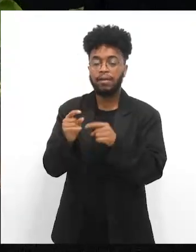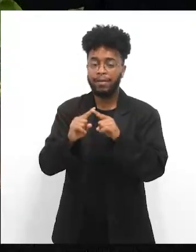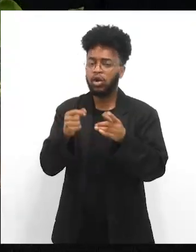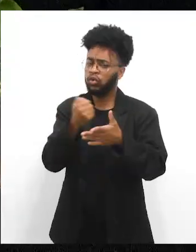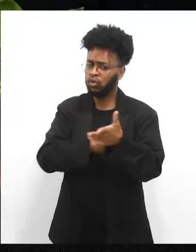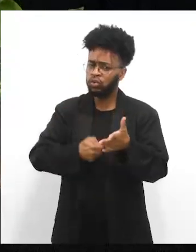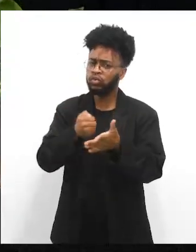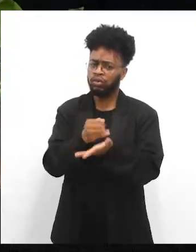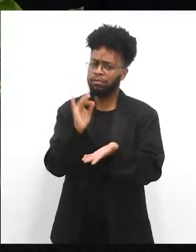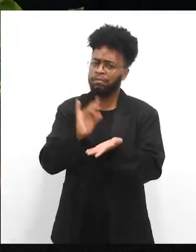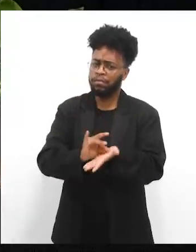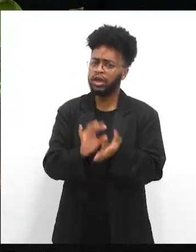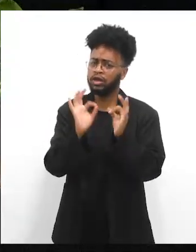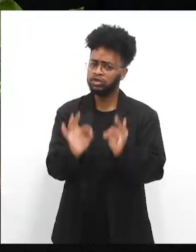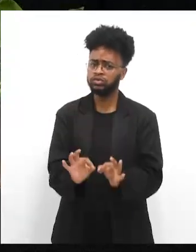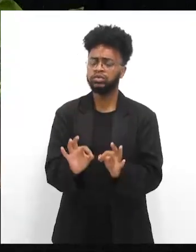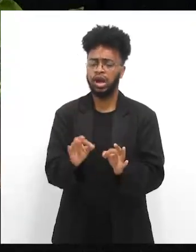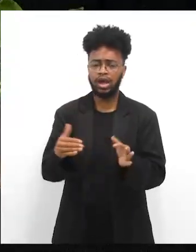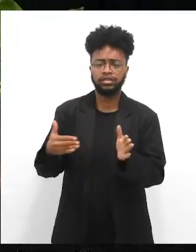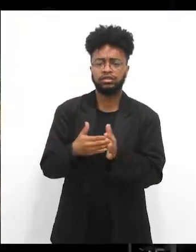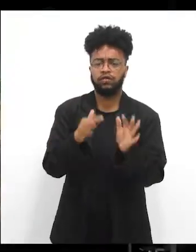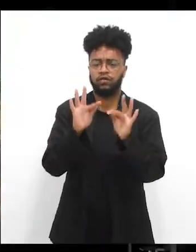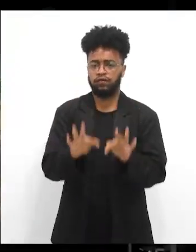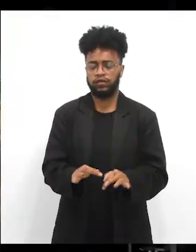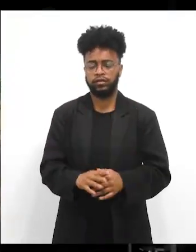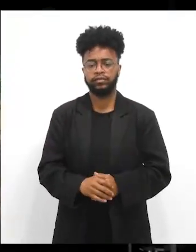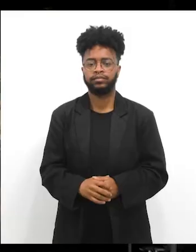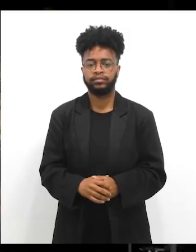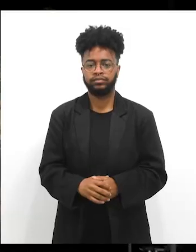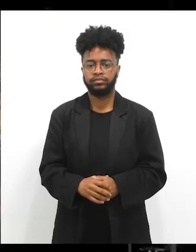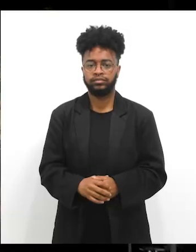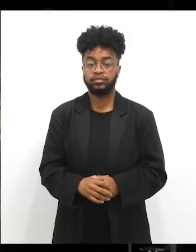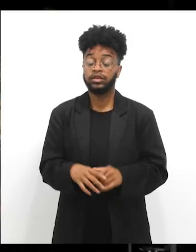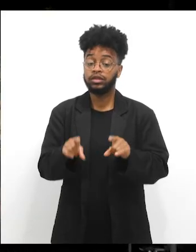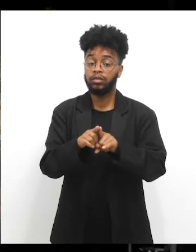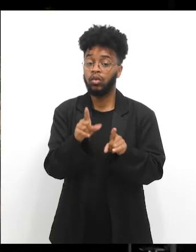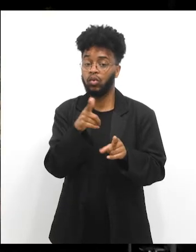ela lutou mesmo, bravamente,